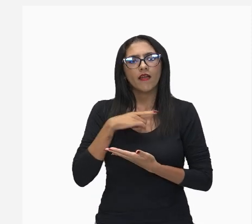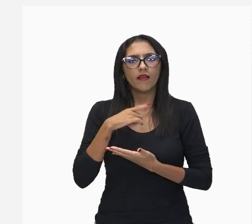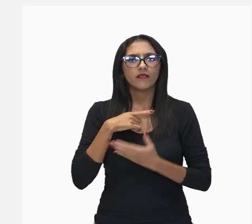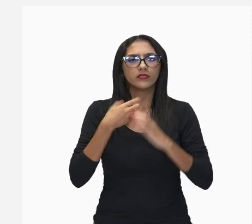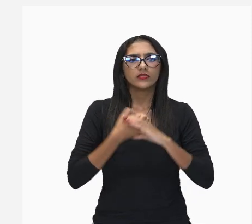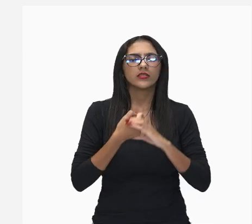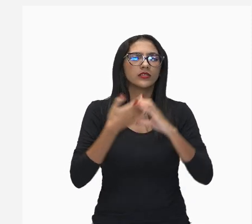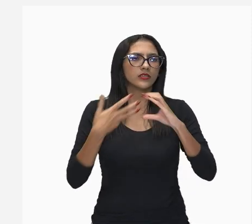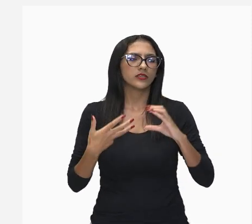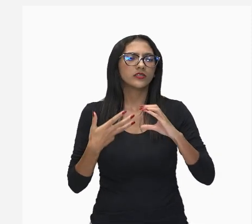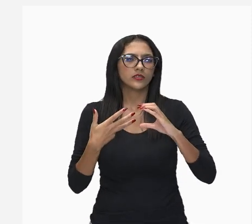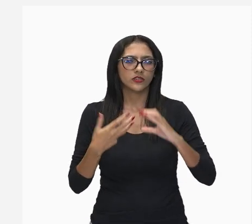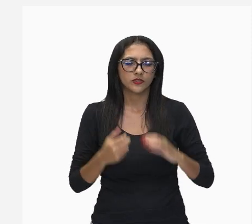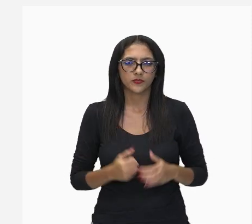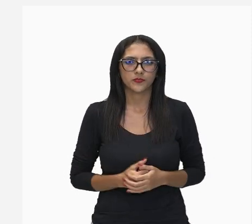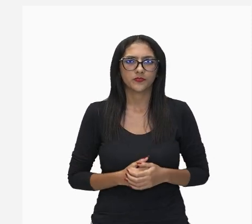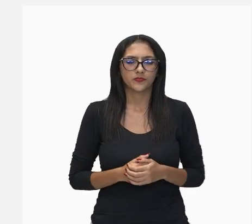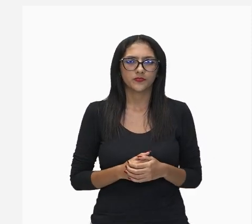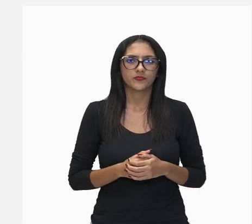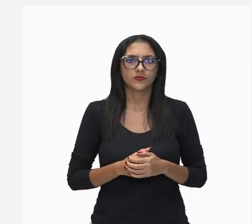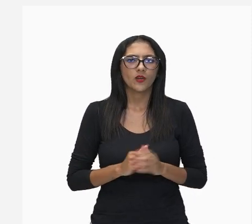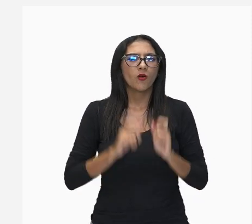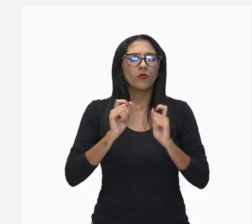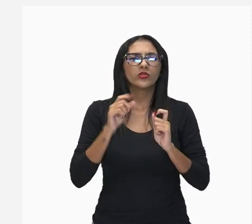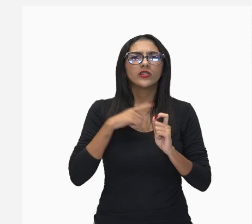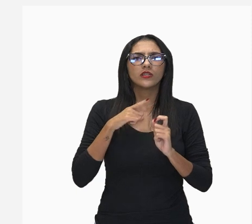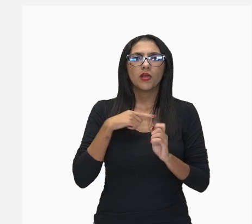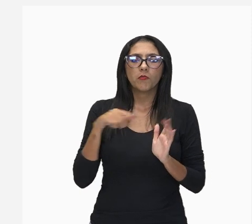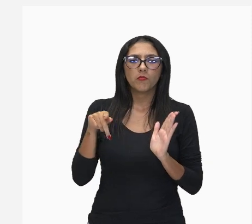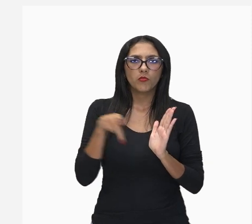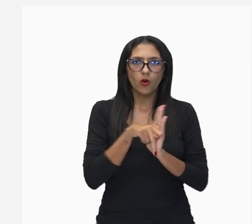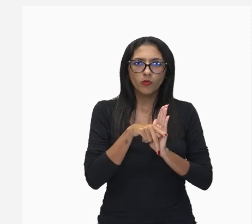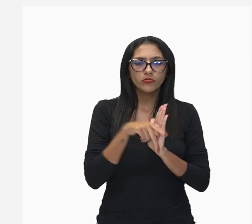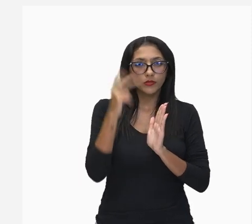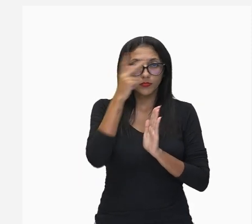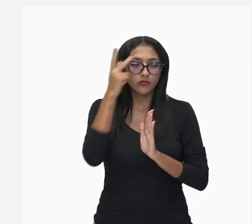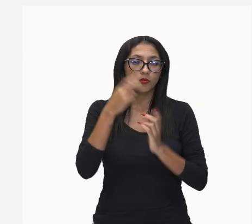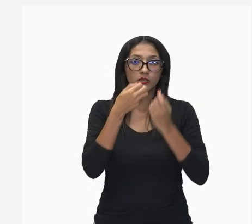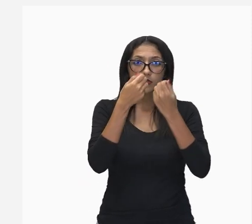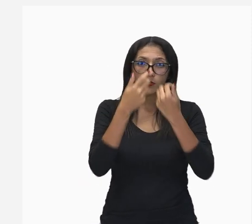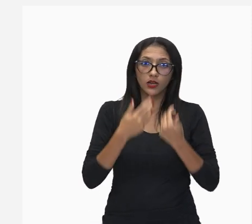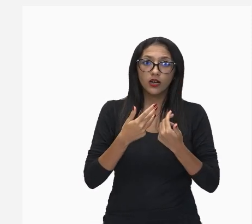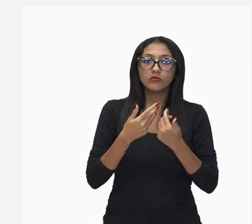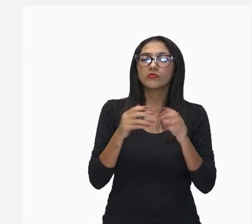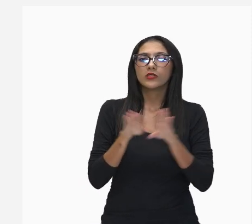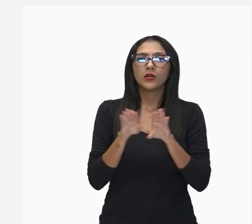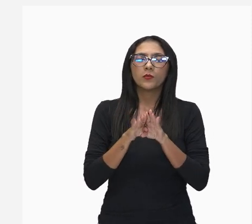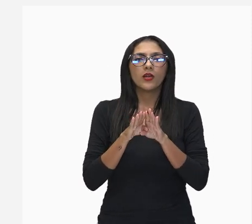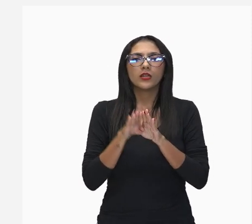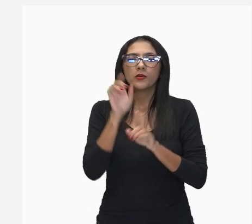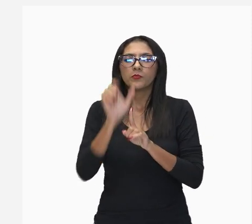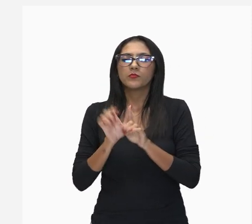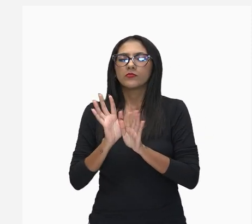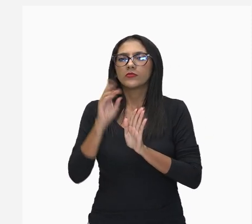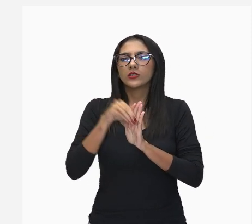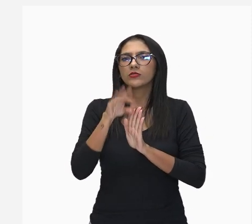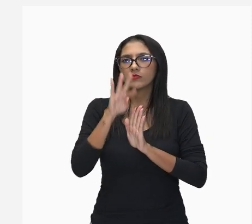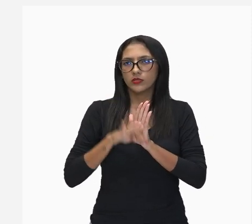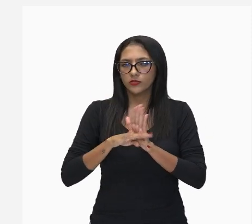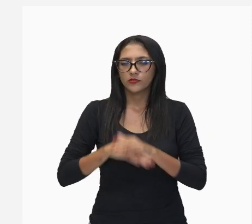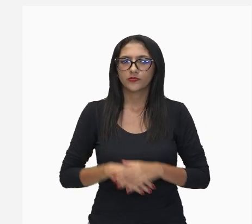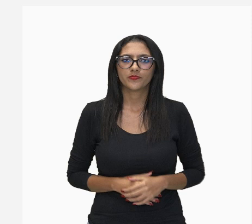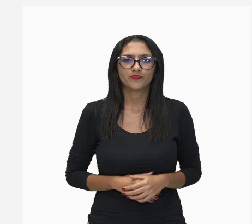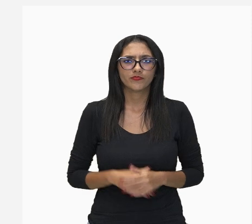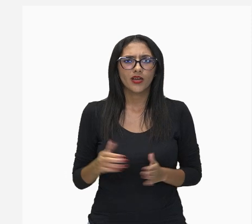gente o momento, ou seja, o que é fala do narrador, certo? E o que é fala do personagem. Já no discurso indireto